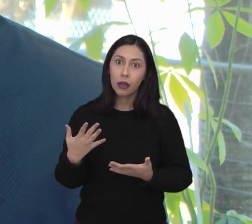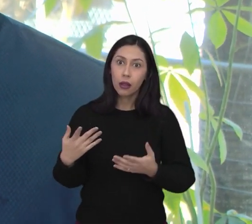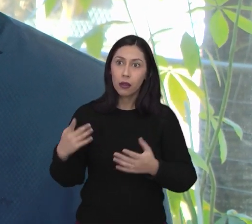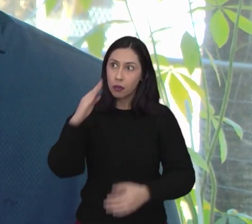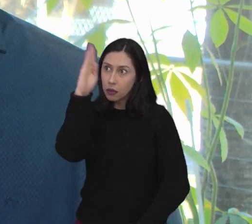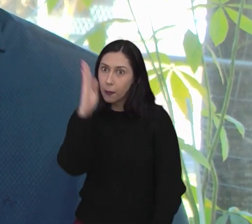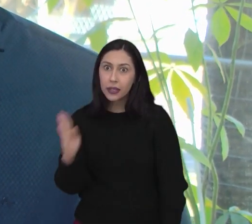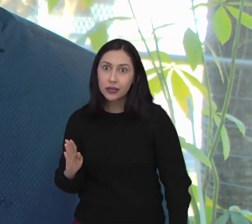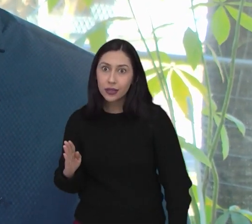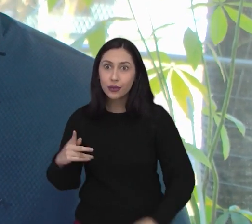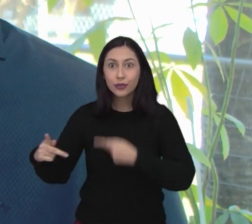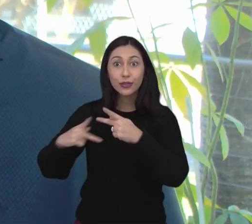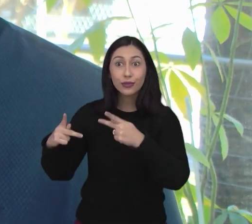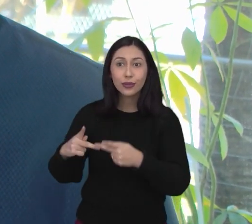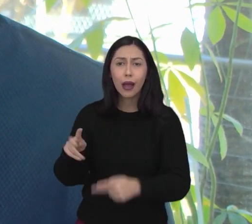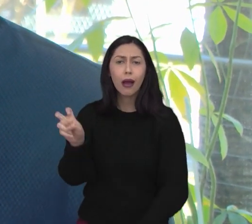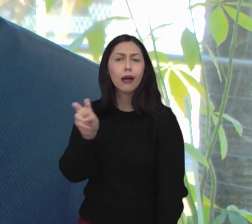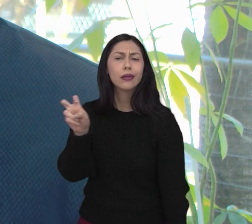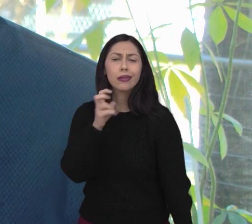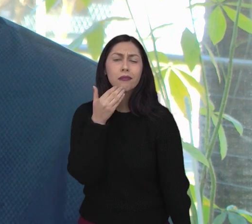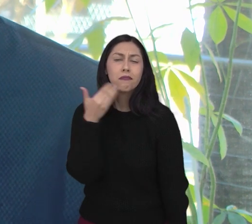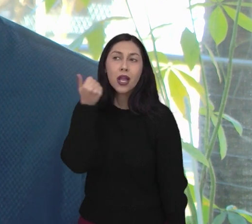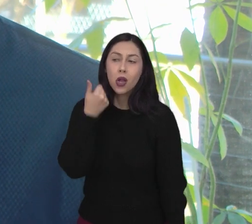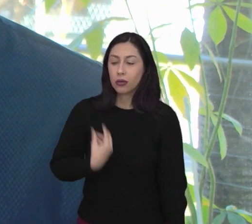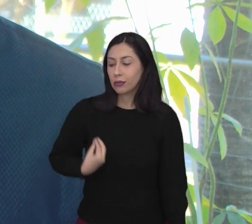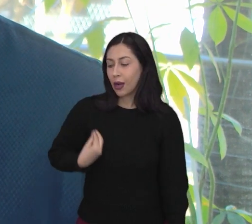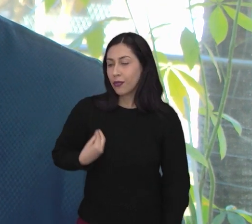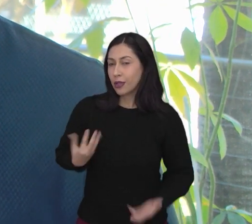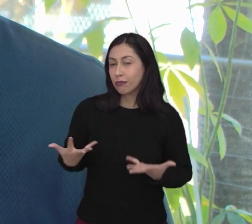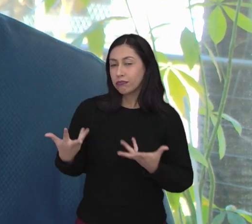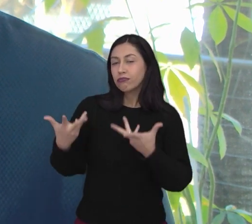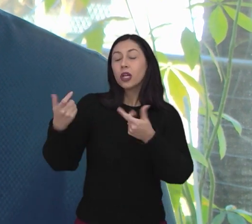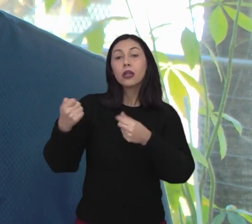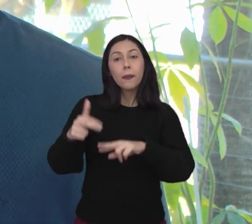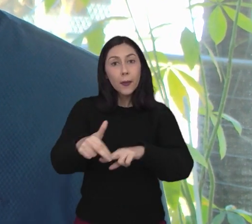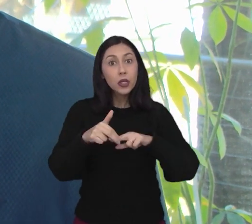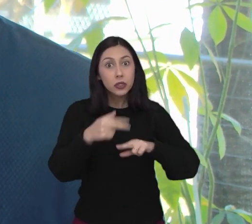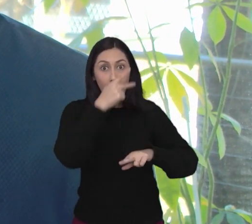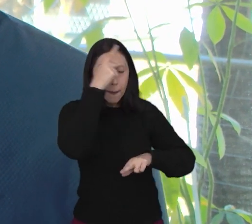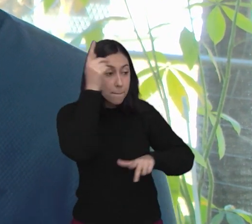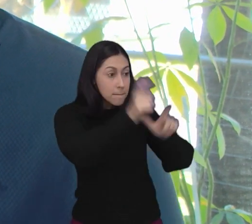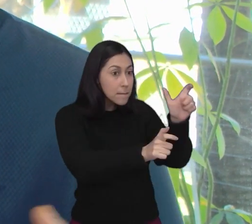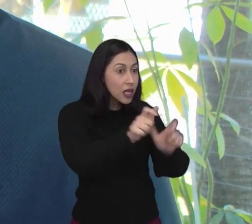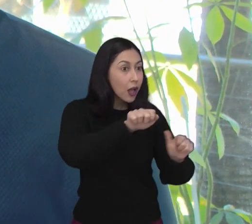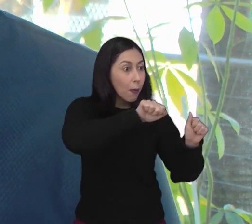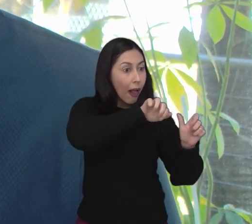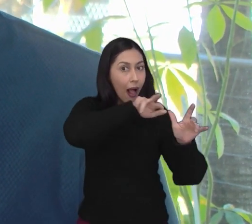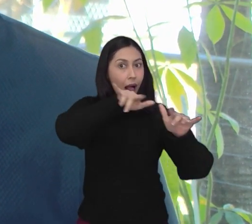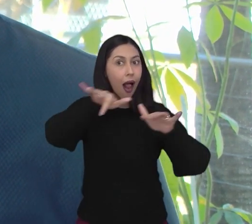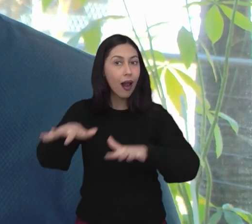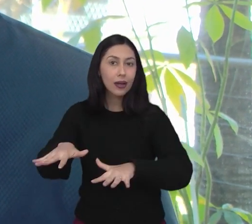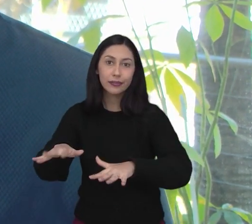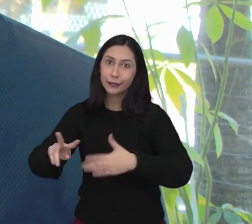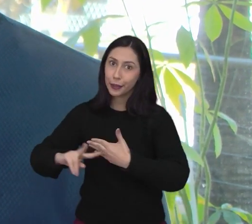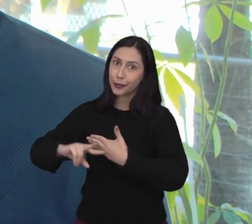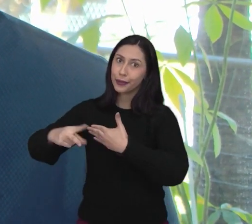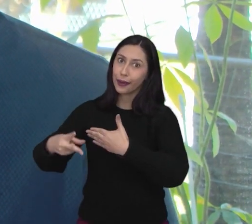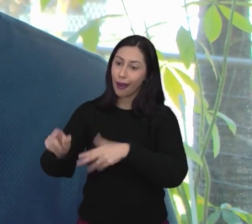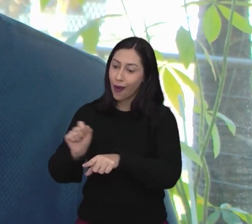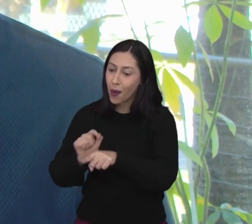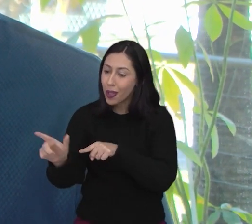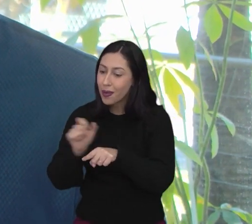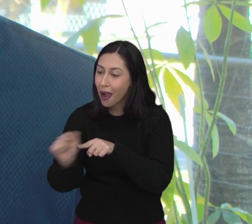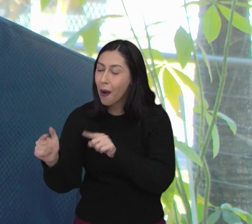eleita a 5ª melhor cidade do país com qualidade de vida. Então, naturalmente, a busca aumentou e o valor do